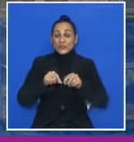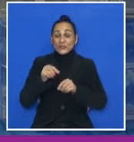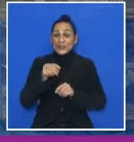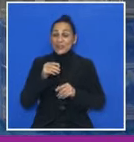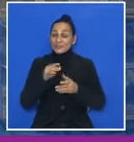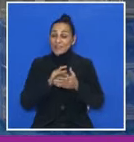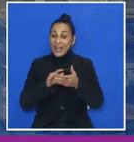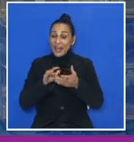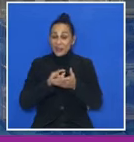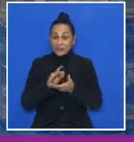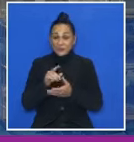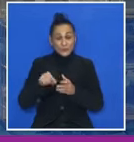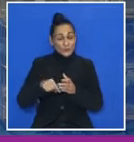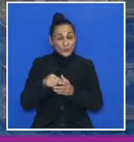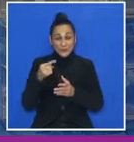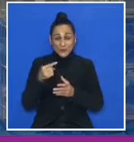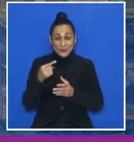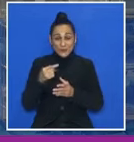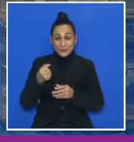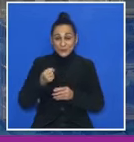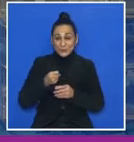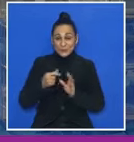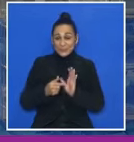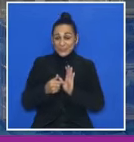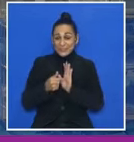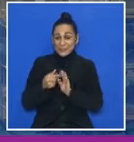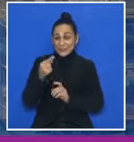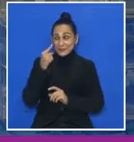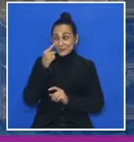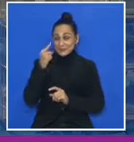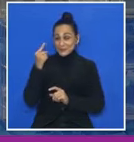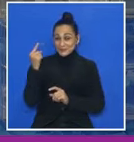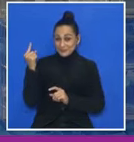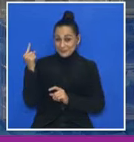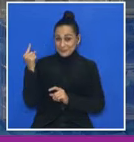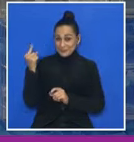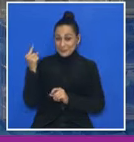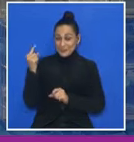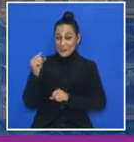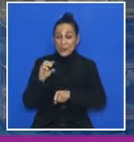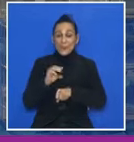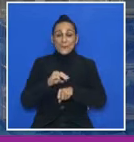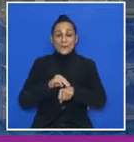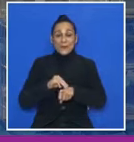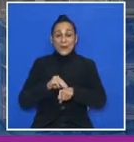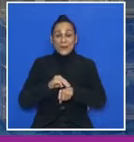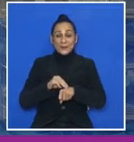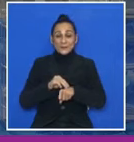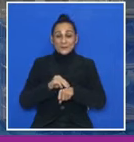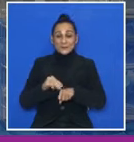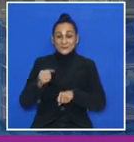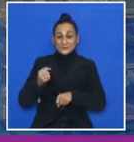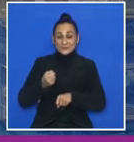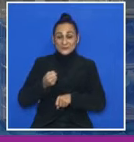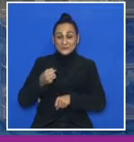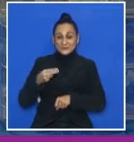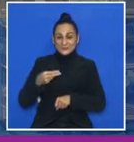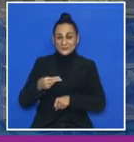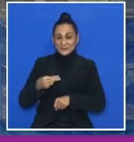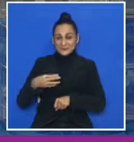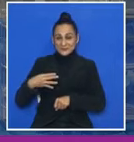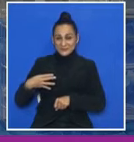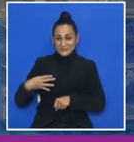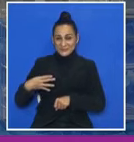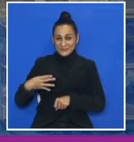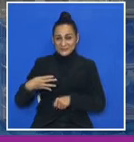Sorteio da Loto Fácil e o primeiro número está na tela. Bola marrom, número 24. Marrom 24.